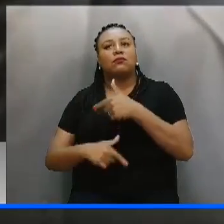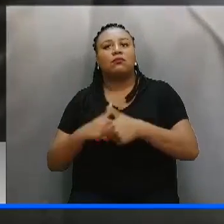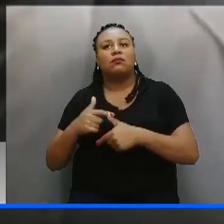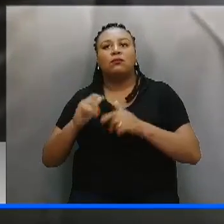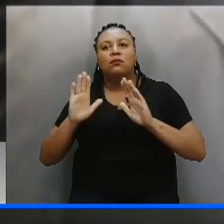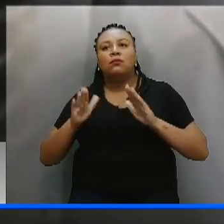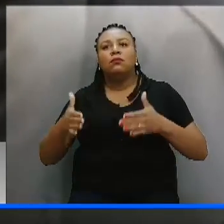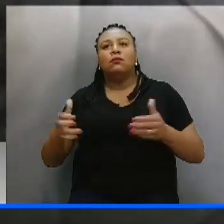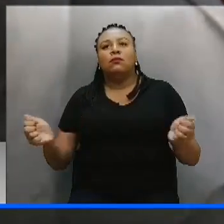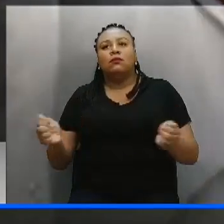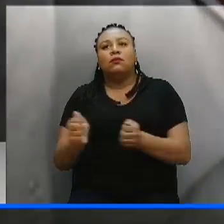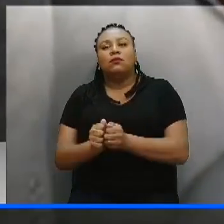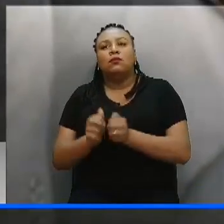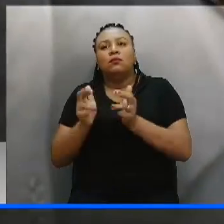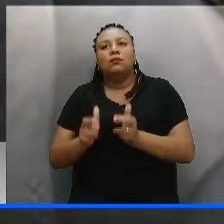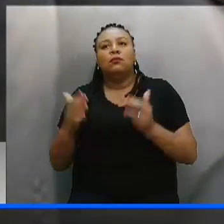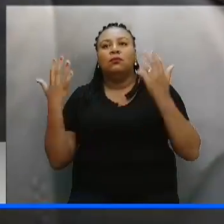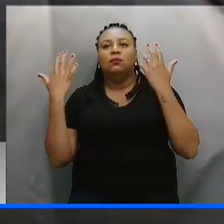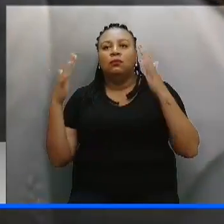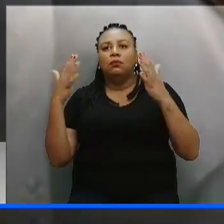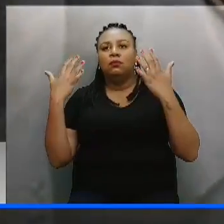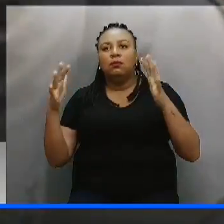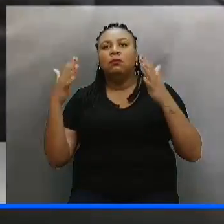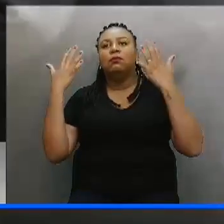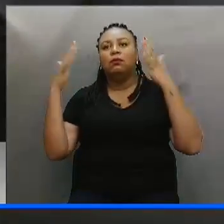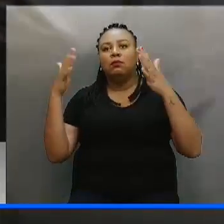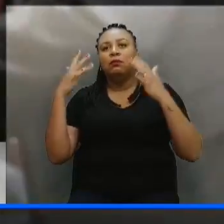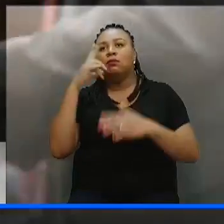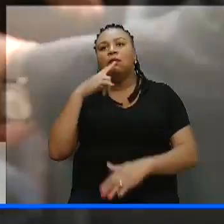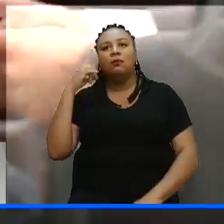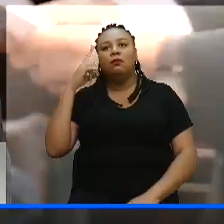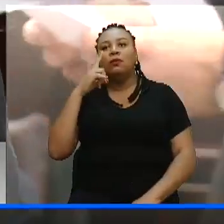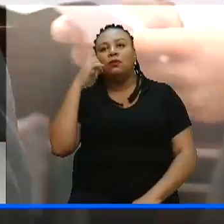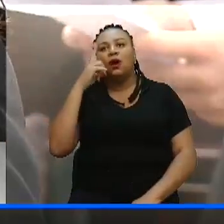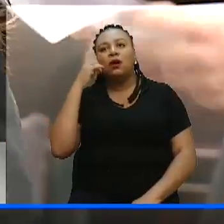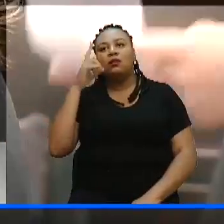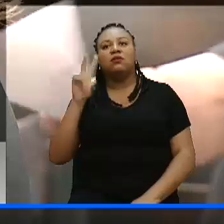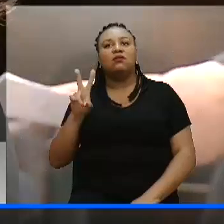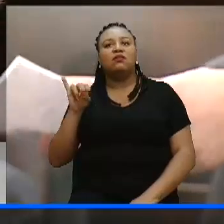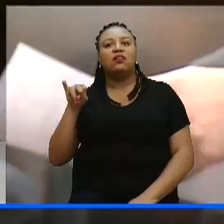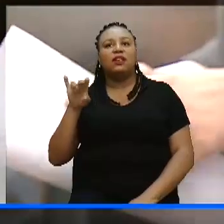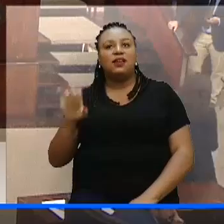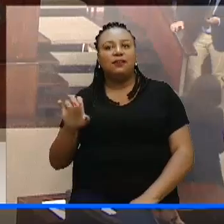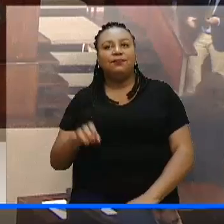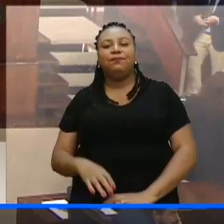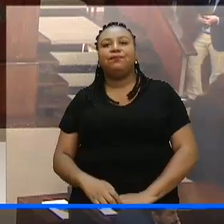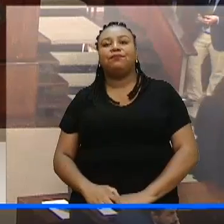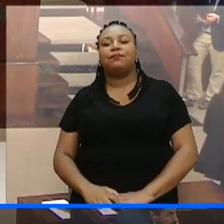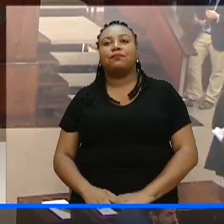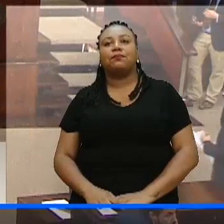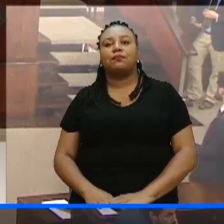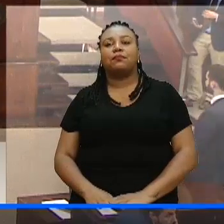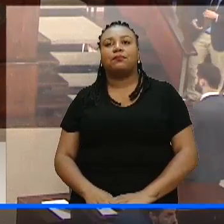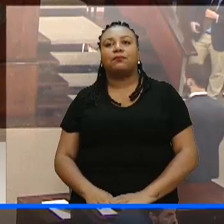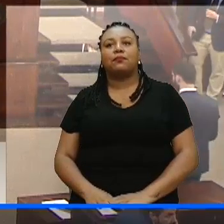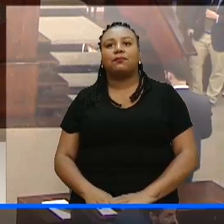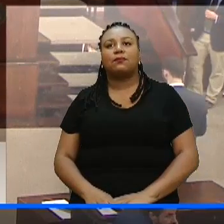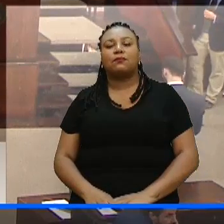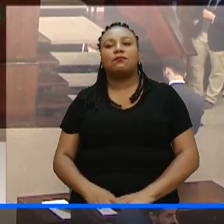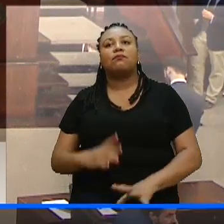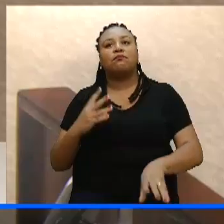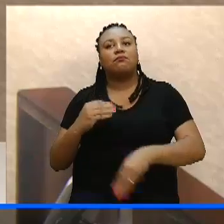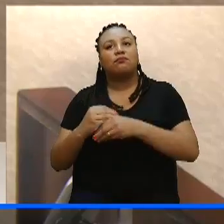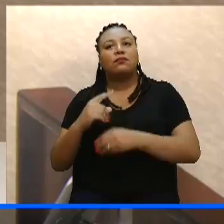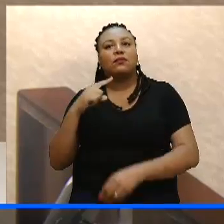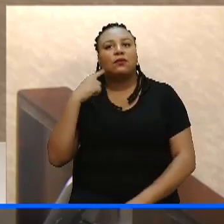foco junto por uma região parabéns parabéns deputado venda pelo grande expediente da parte também